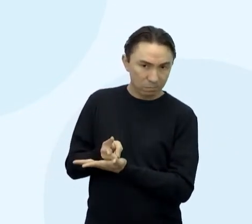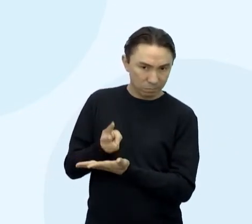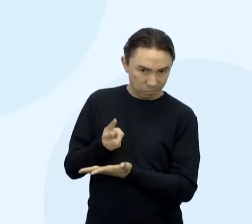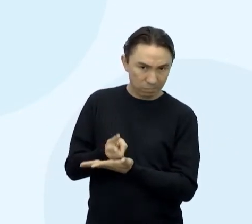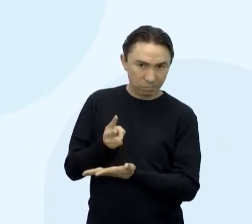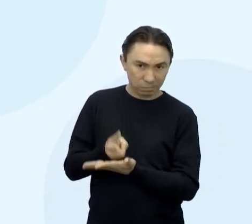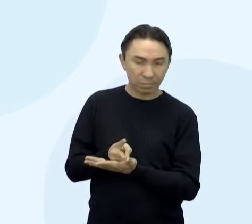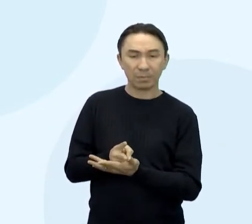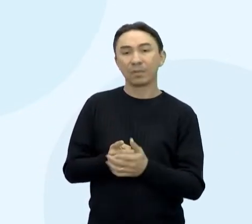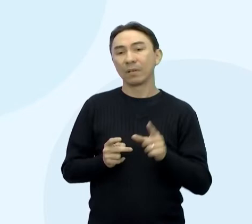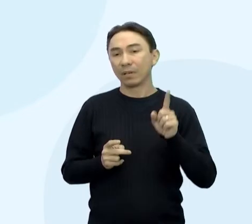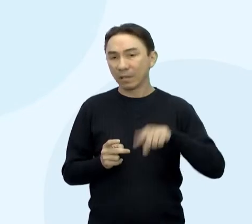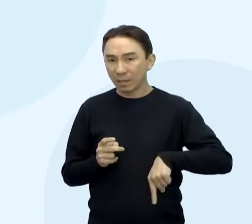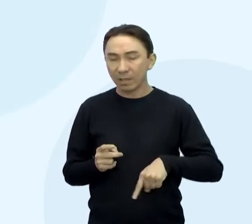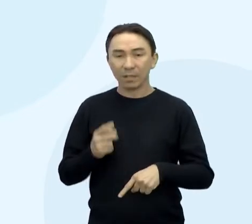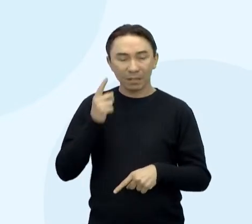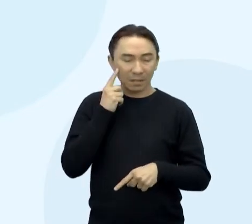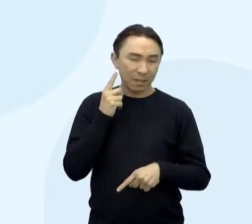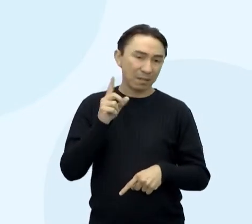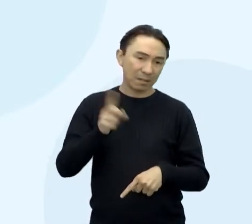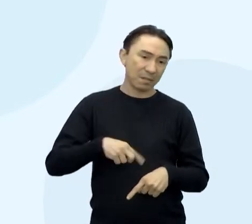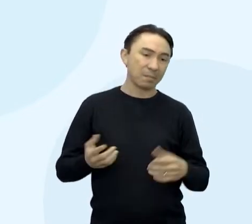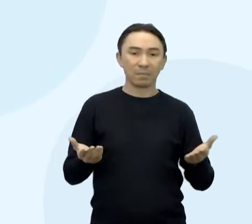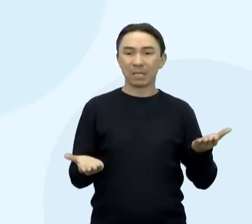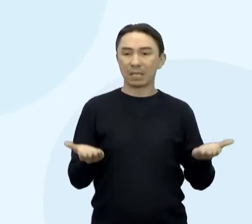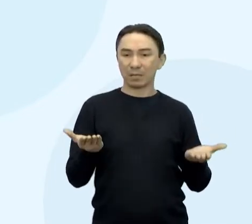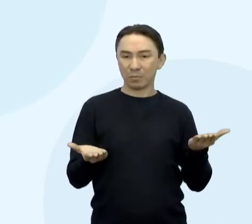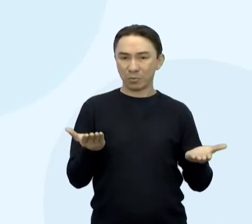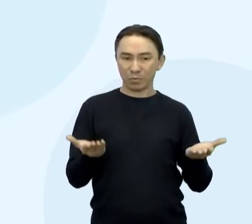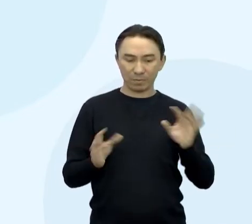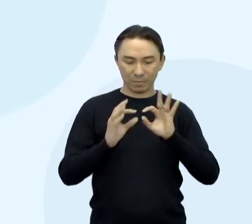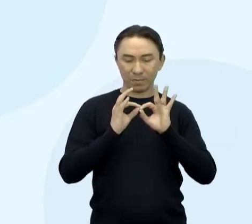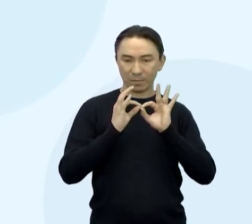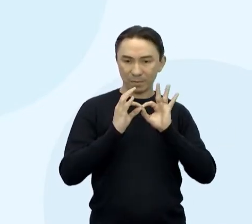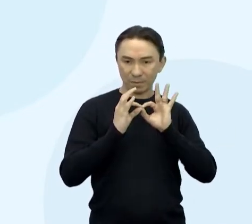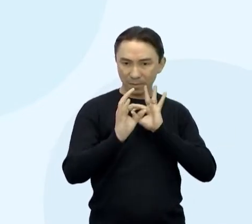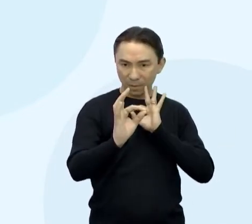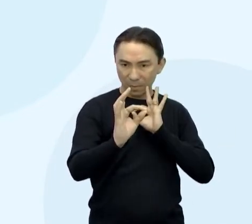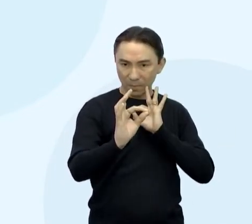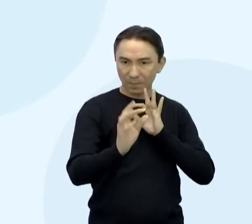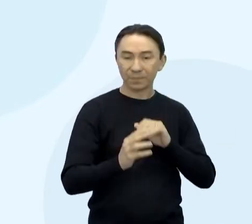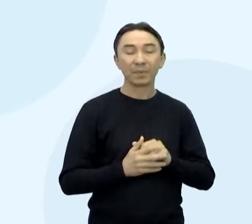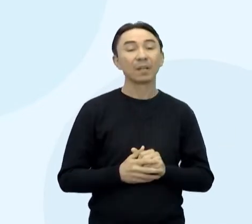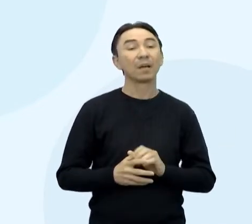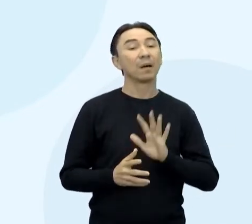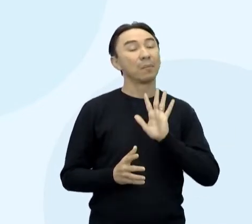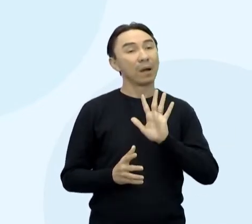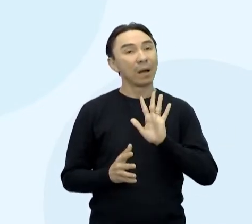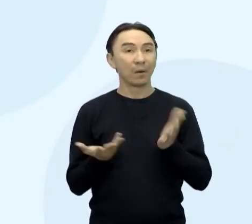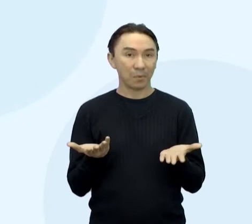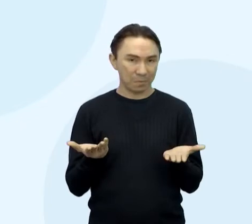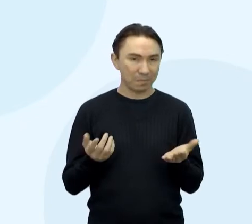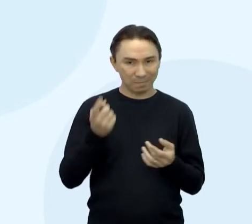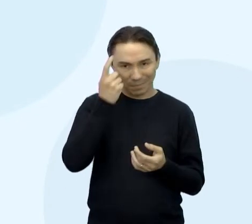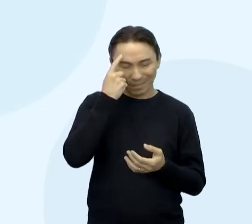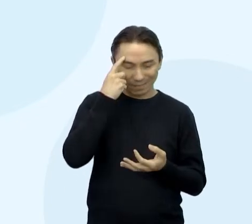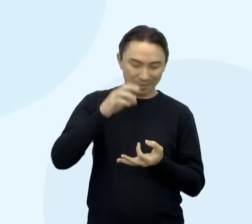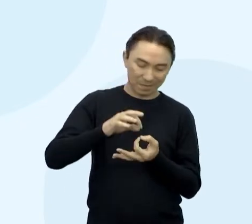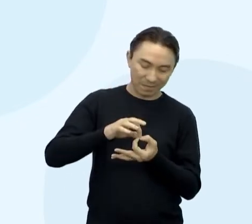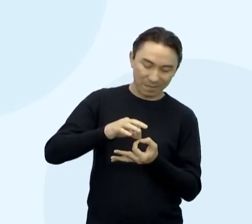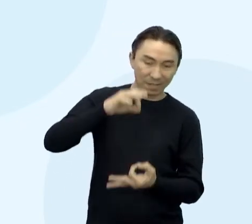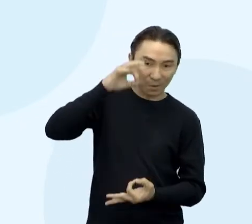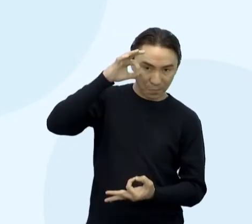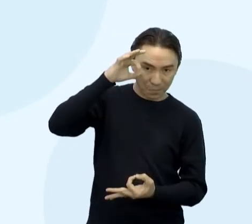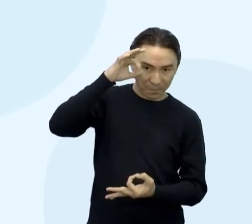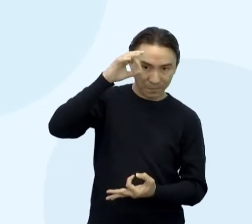tenho, então, um equilíbrio. Pensando agora na vertical, eu tenho o seguinte. Eu